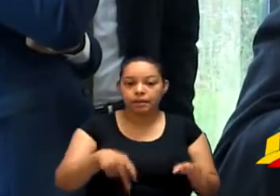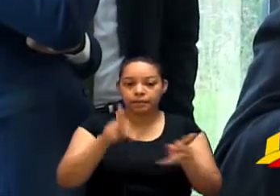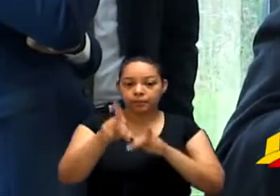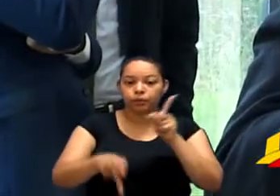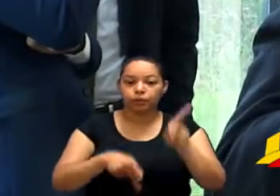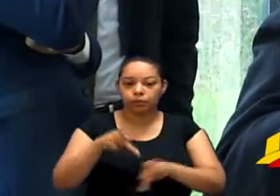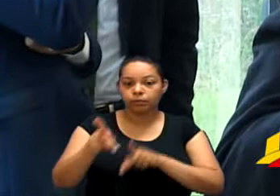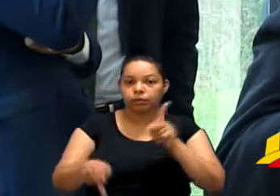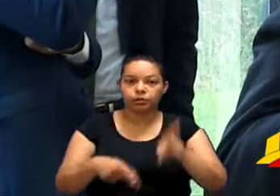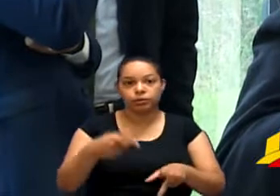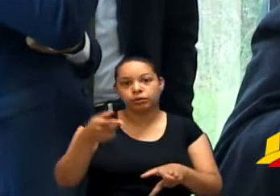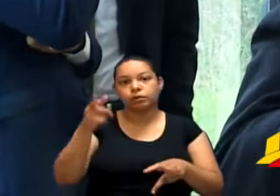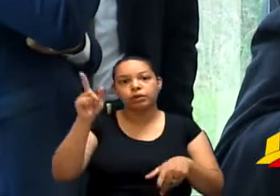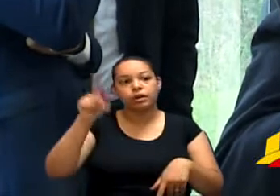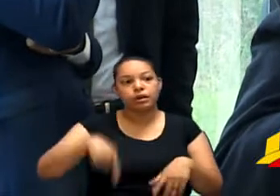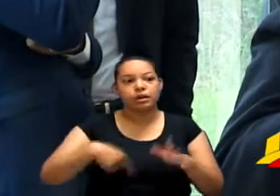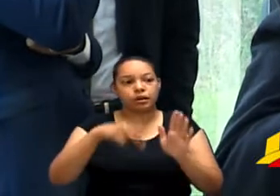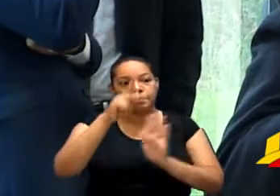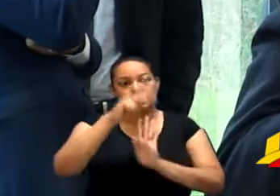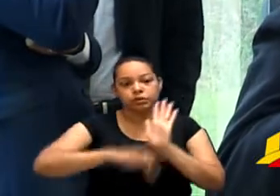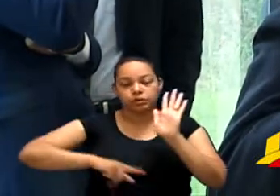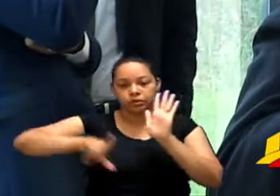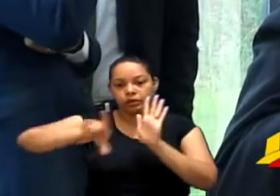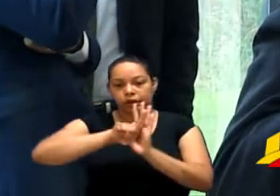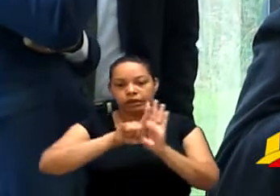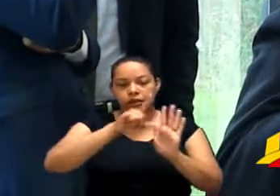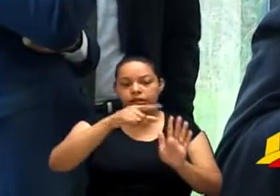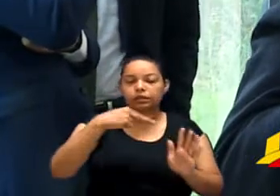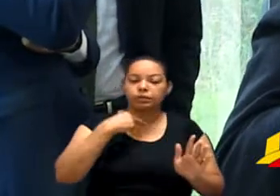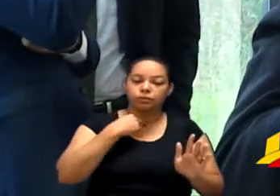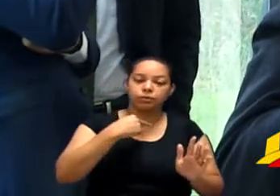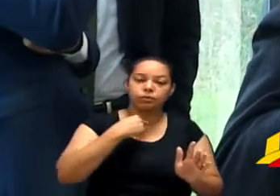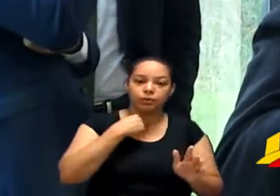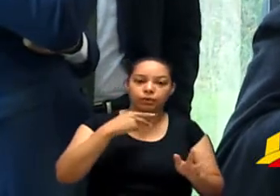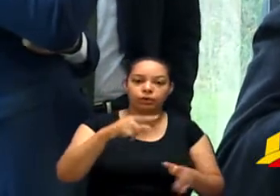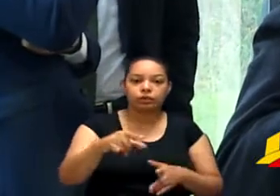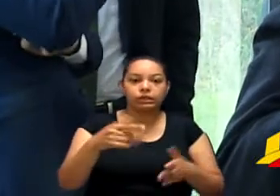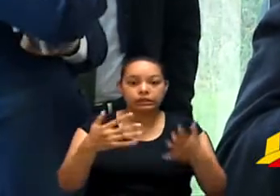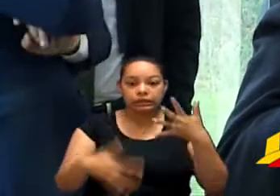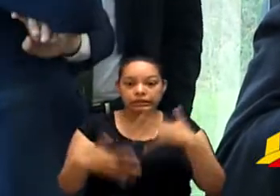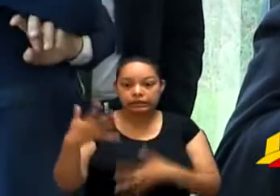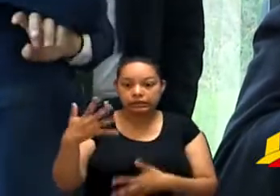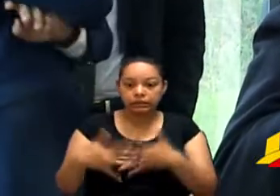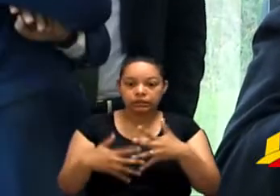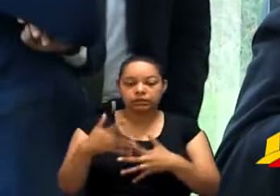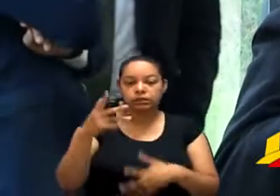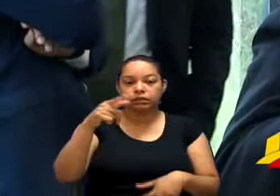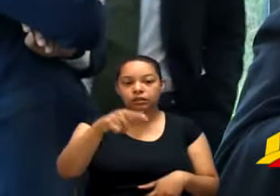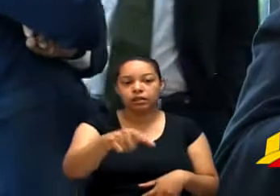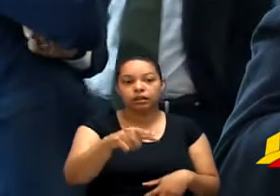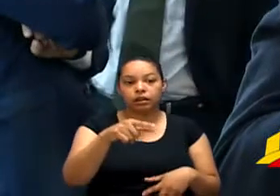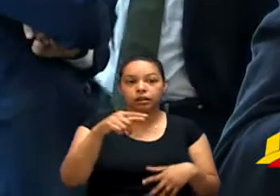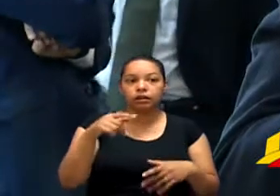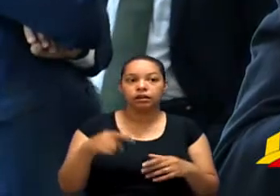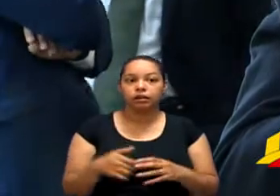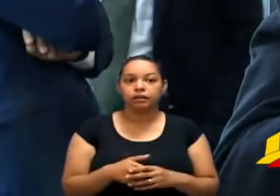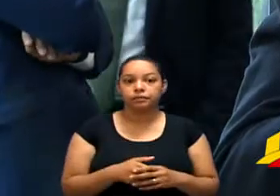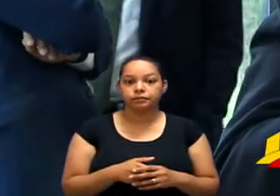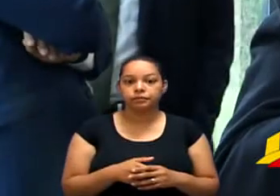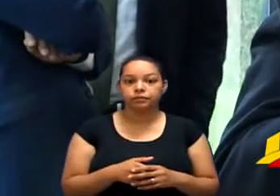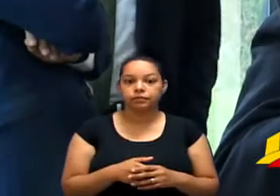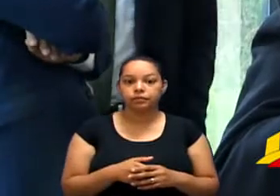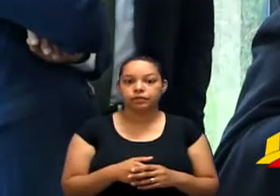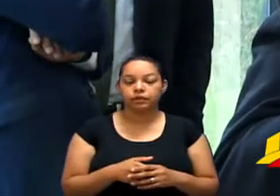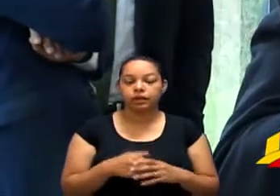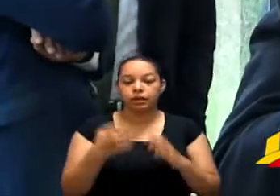sorte que o projeto de lei em questão de iniciativa parlamentar não pode interferir no gerenciamento da prestação